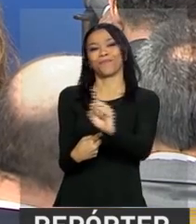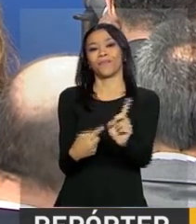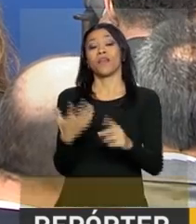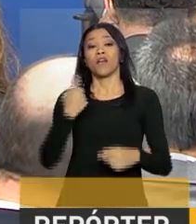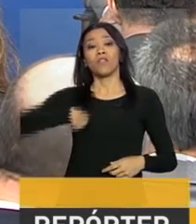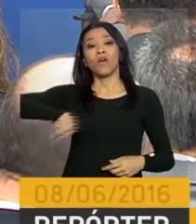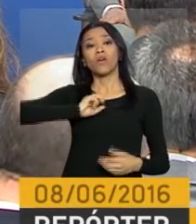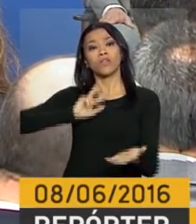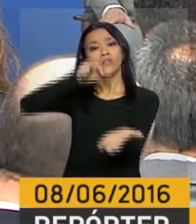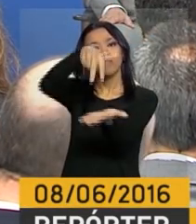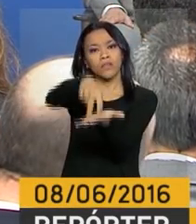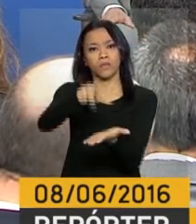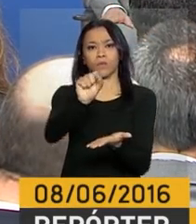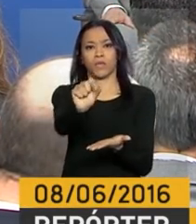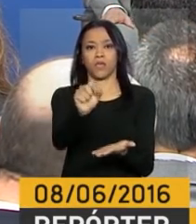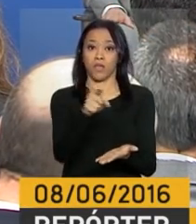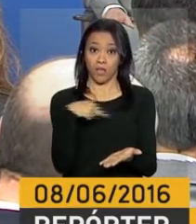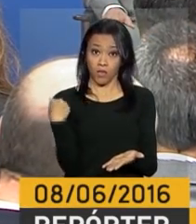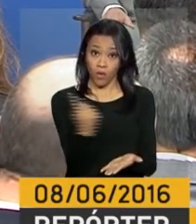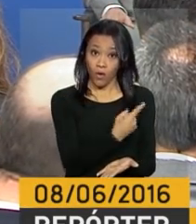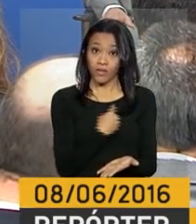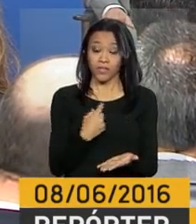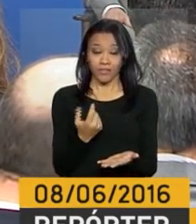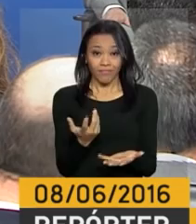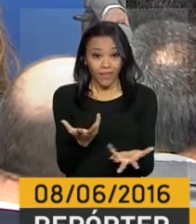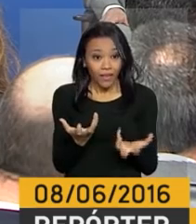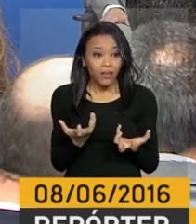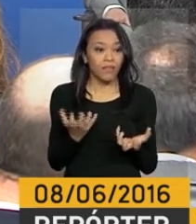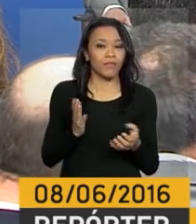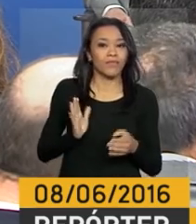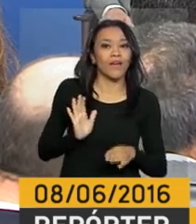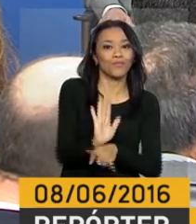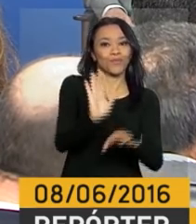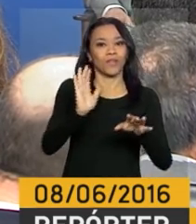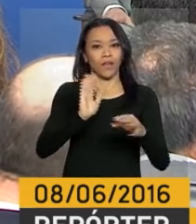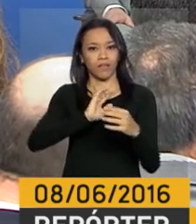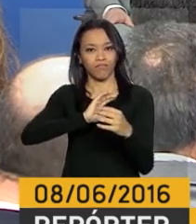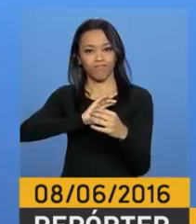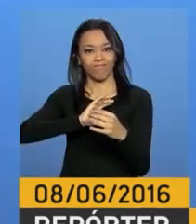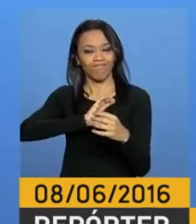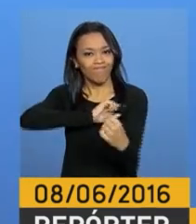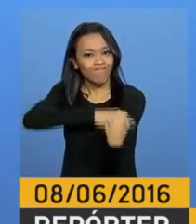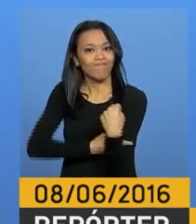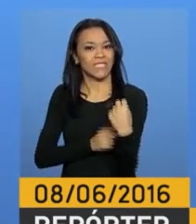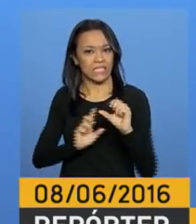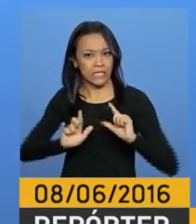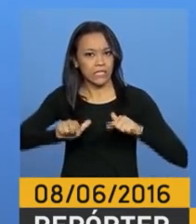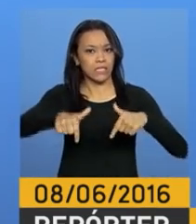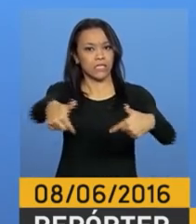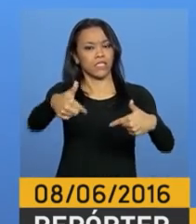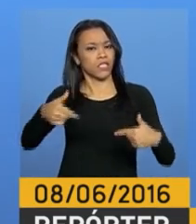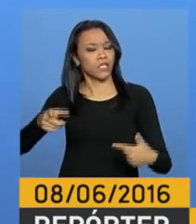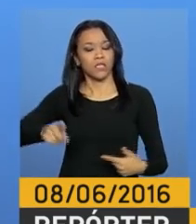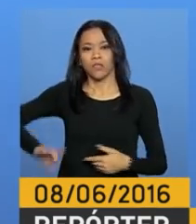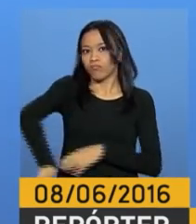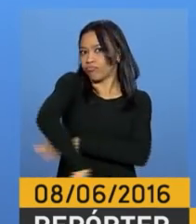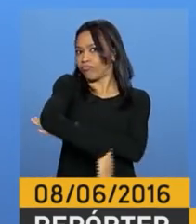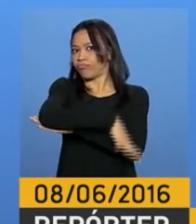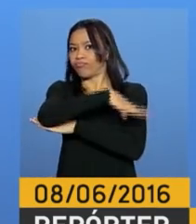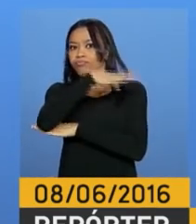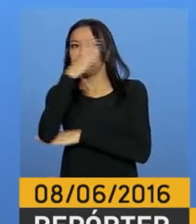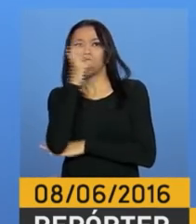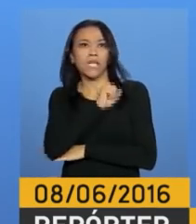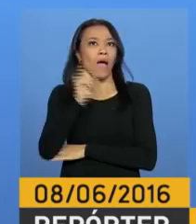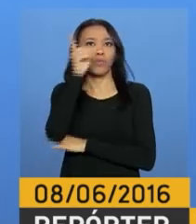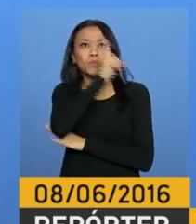seguinte nós todos estamos com a disposição que trabalhamos noite e dia sábados e domingos